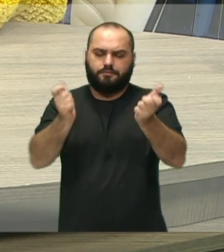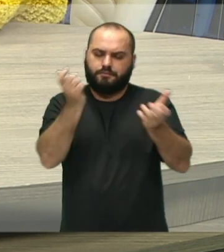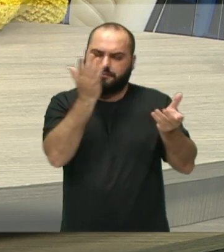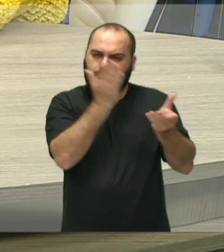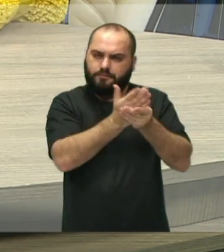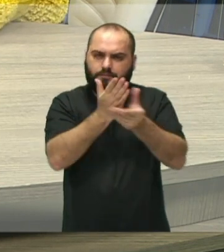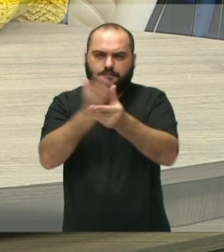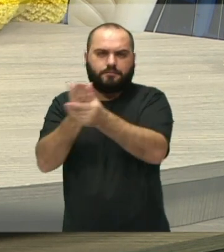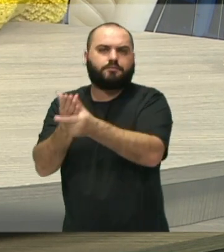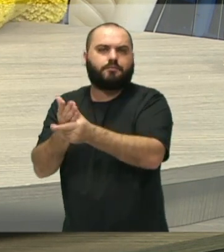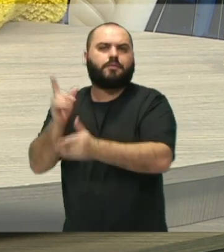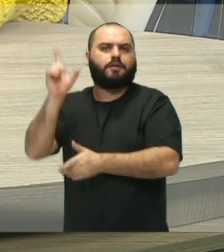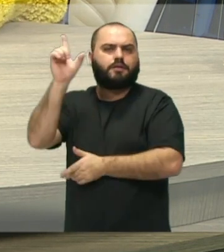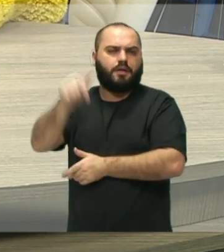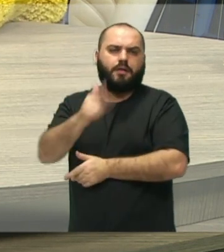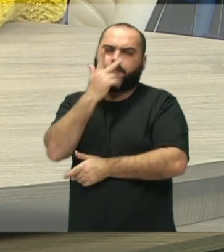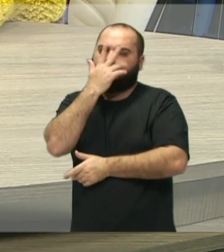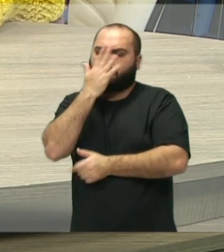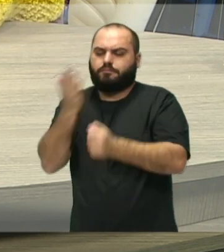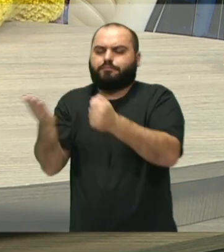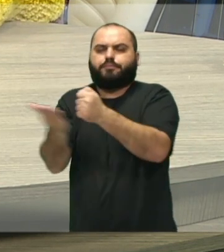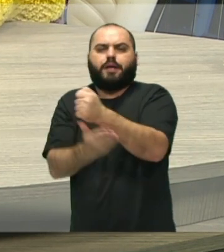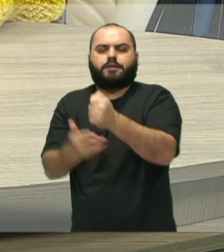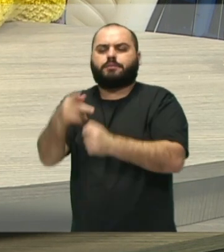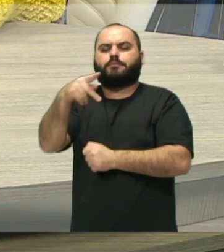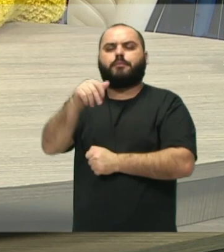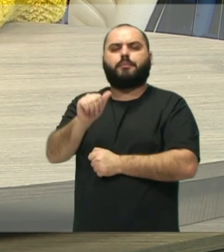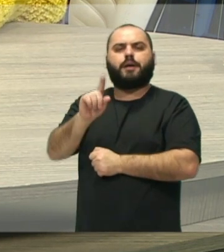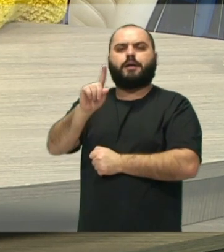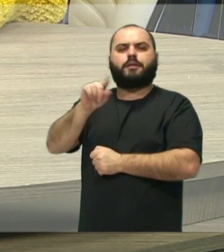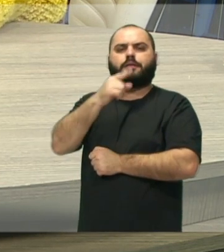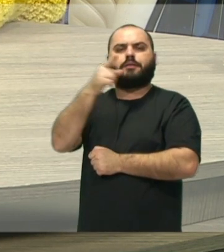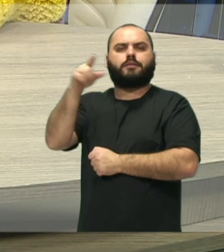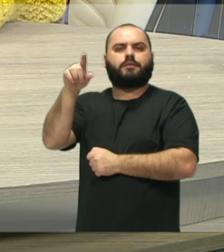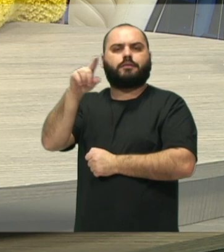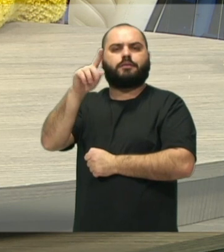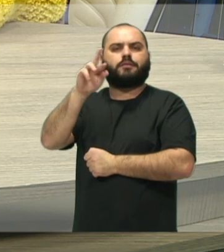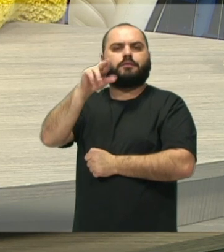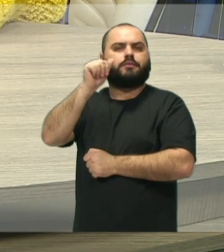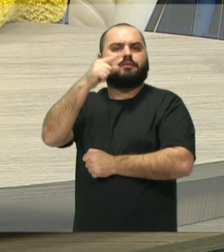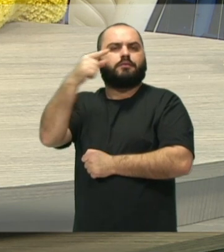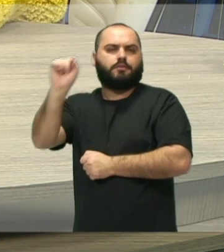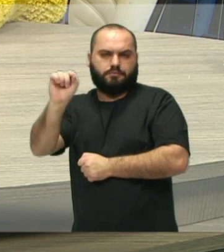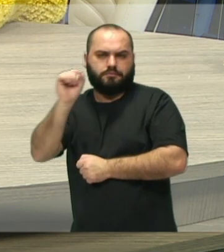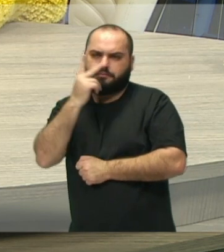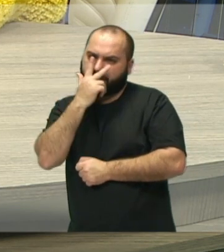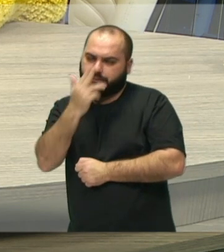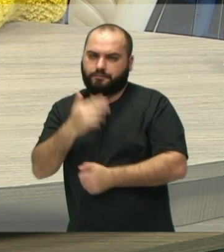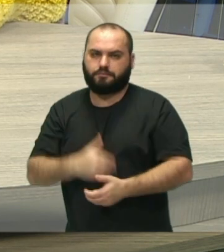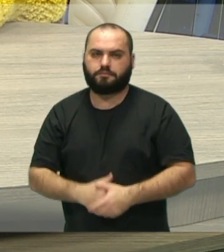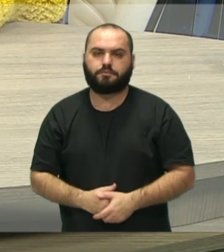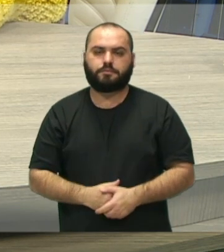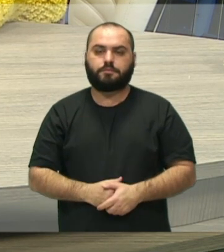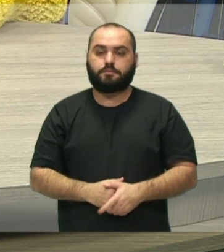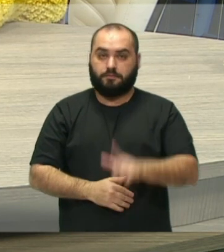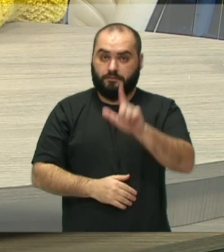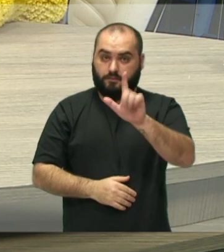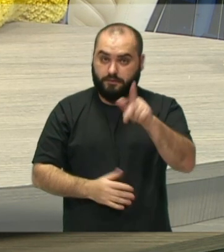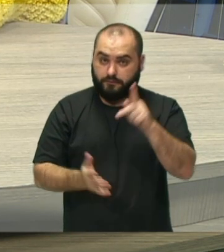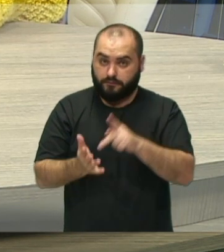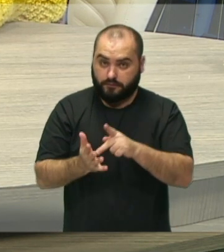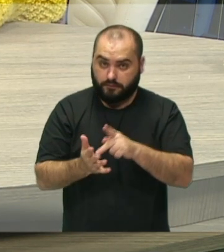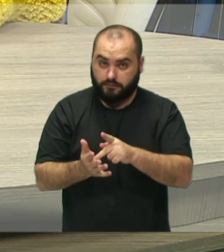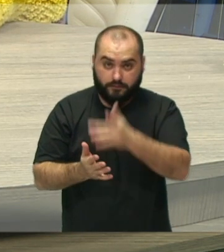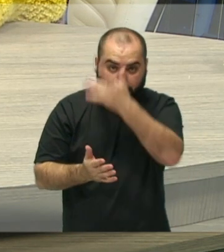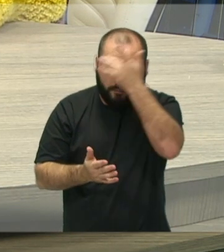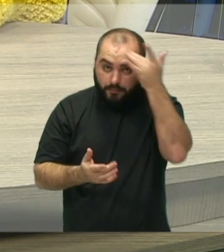menos padronizado, né, entre os países, enfim. Isso realmente é uma tendência e as